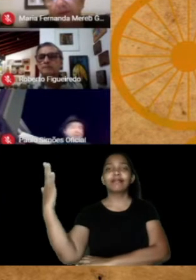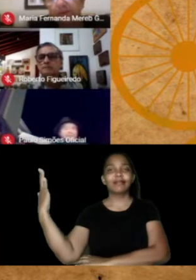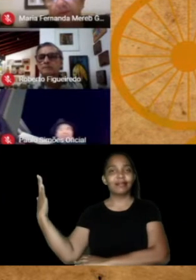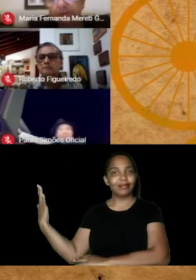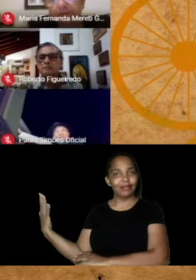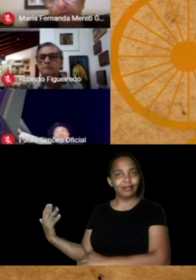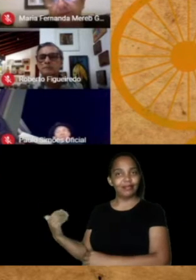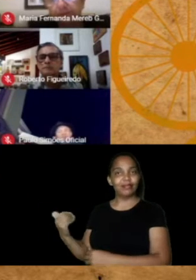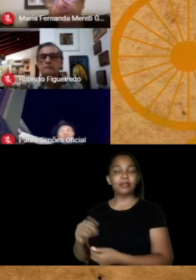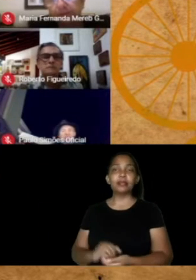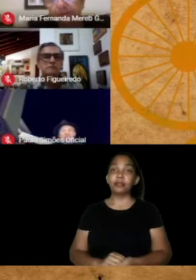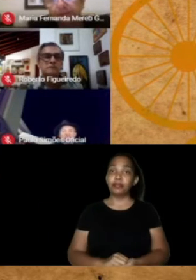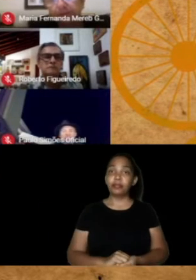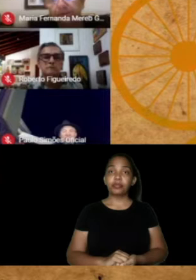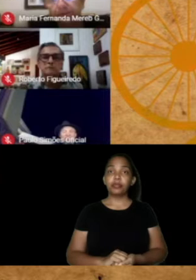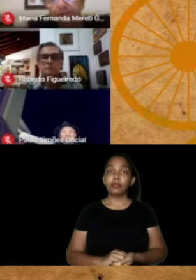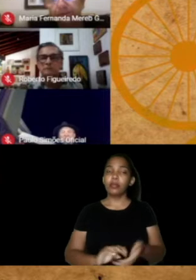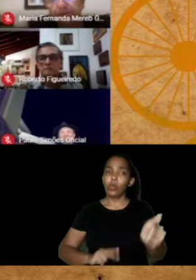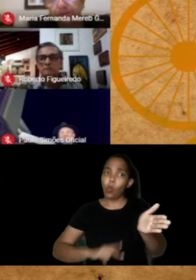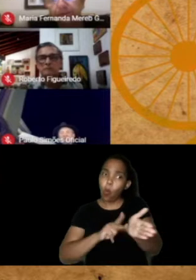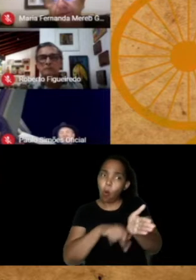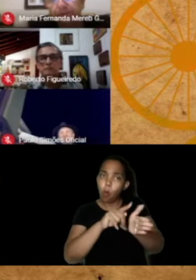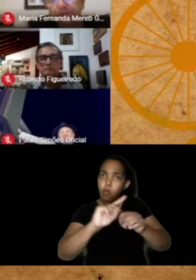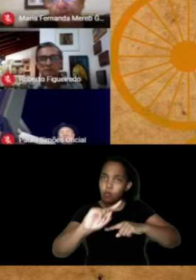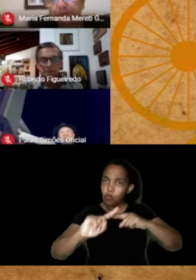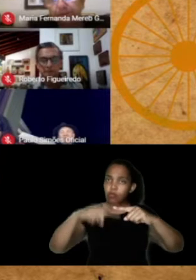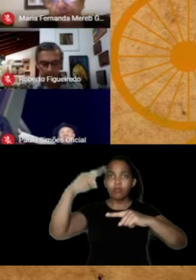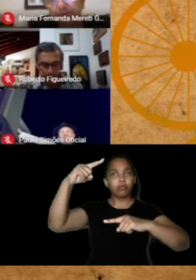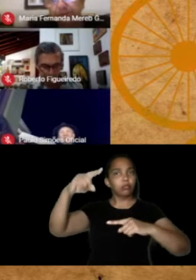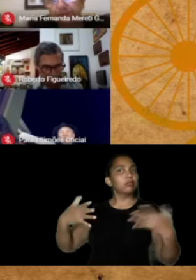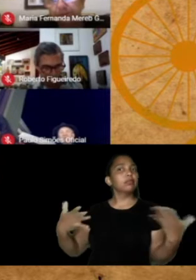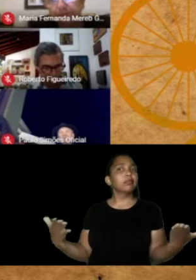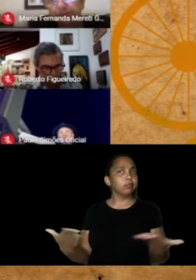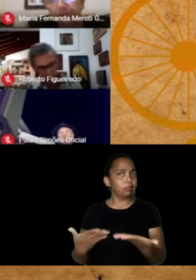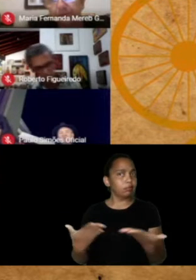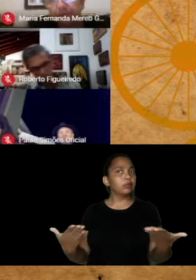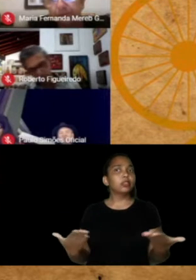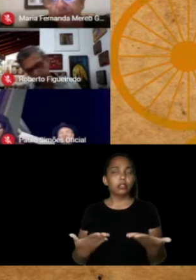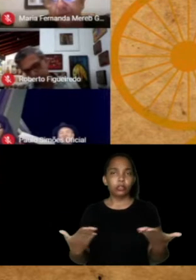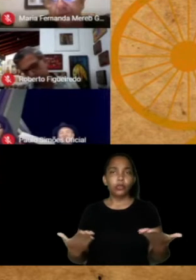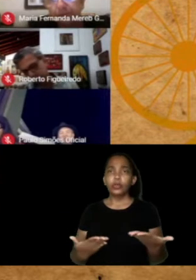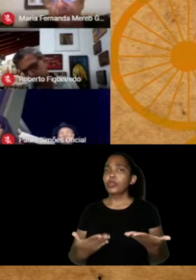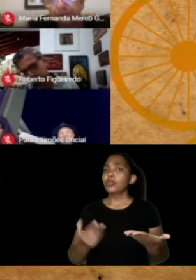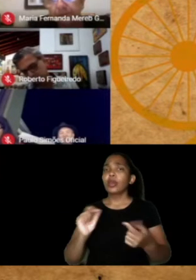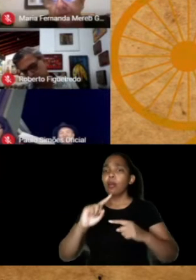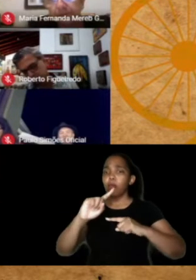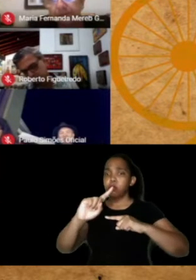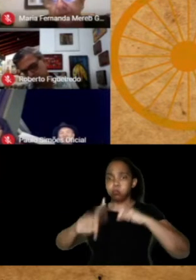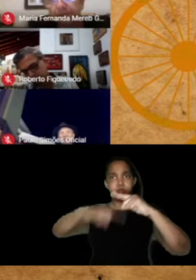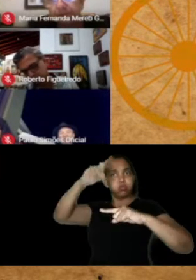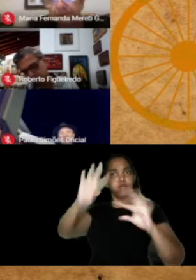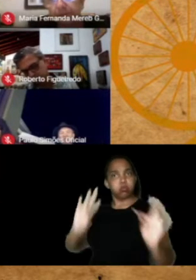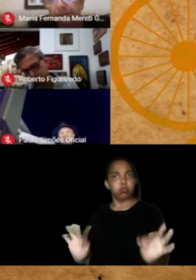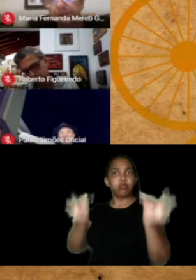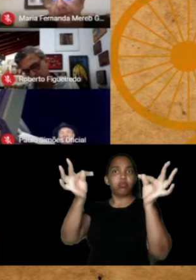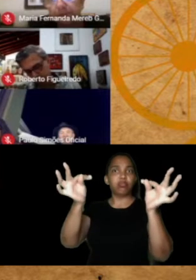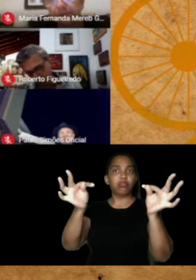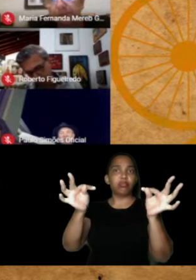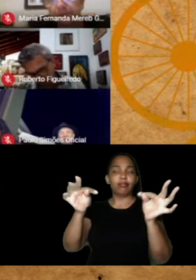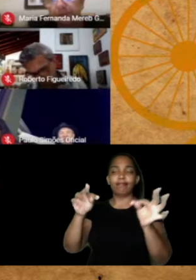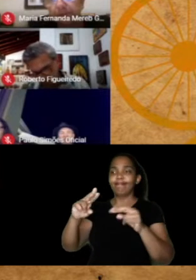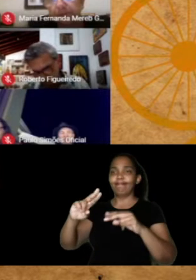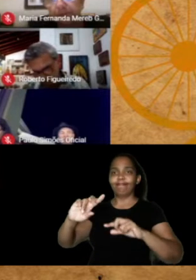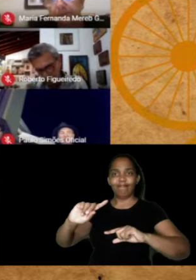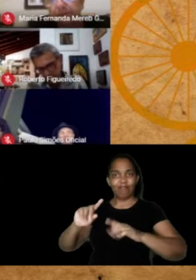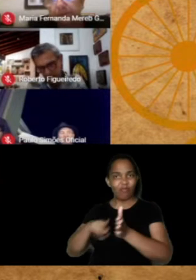O trem do progresso, mas que hoje se vê ultrapassado pelas tecnologias e deixado de lado pelos